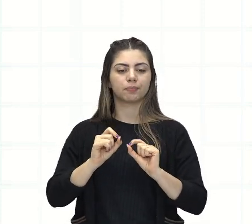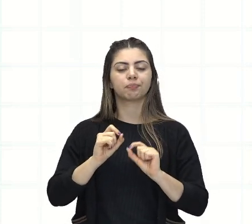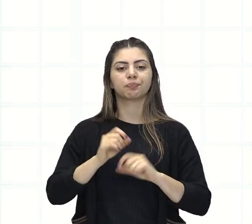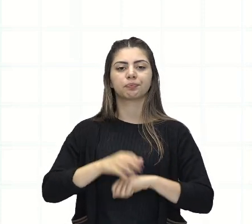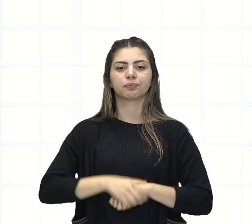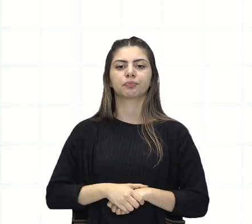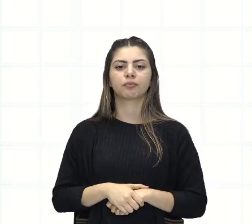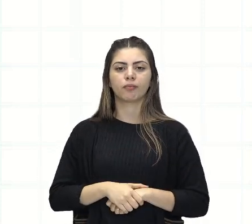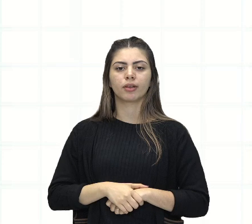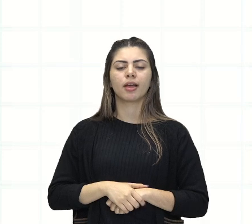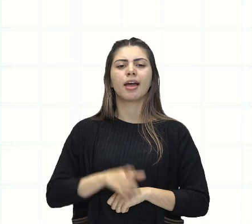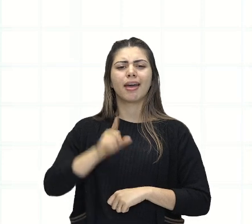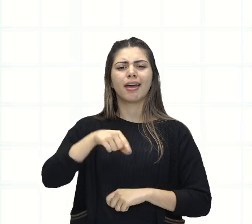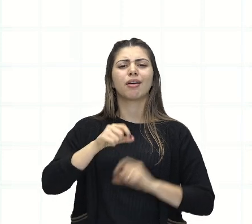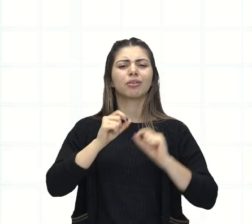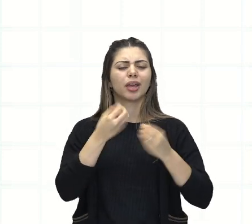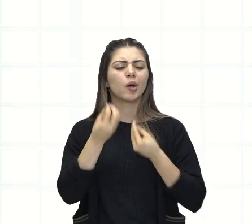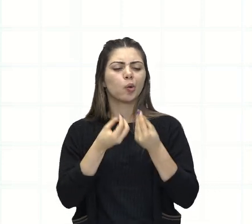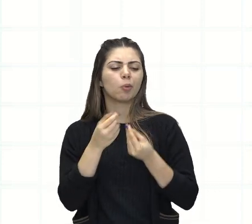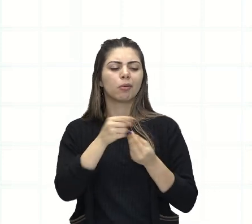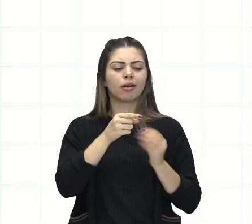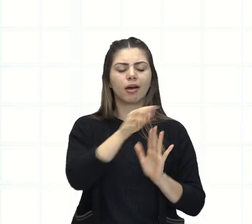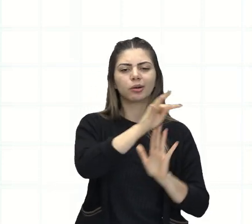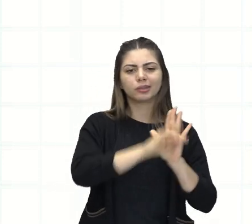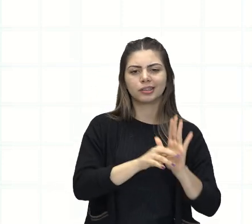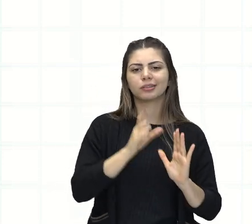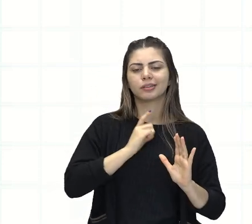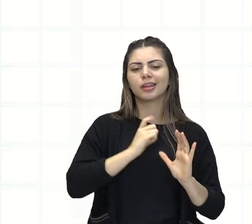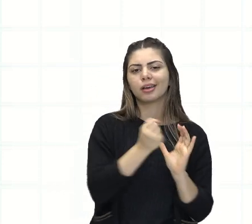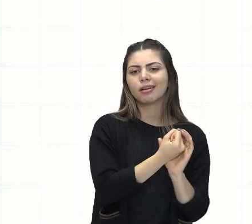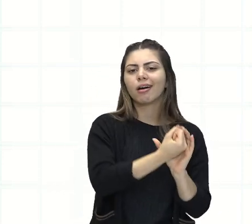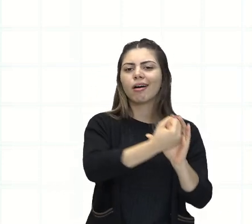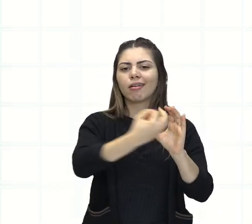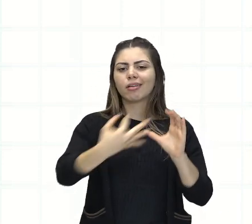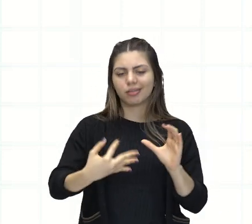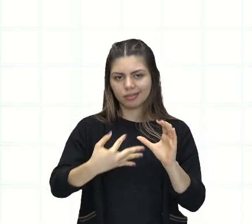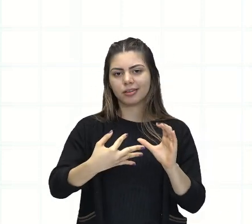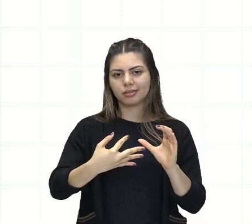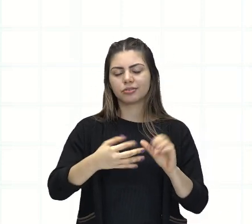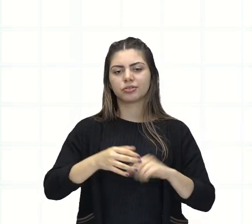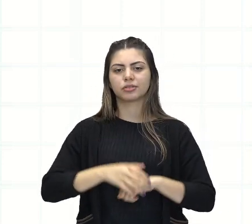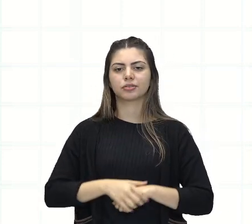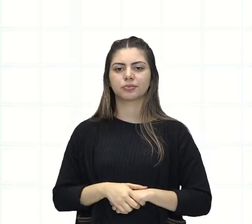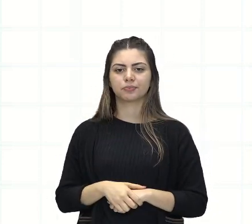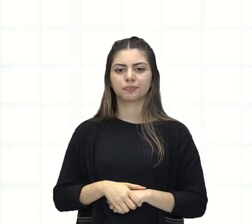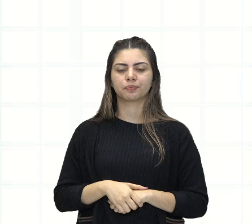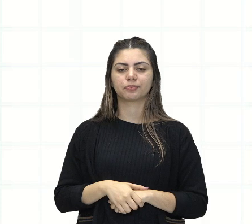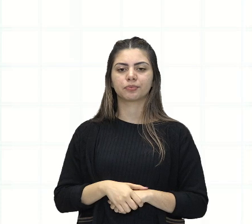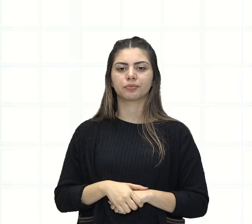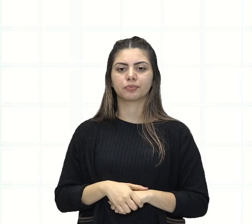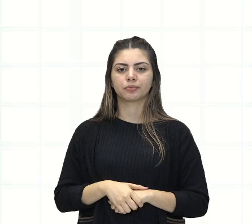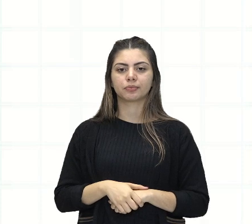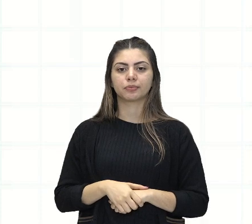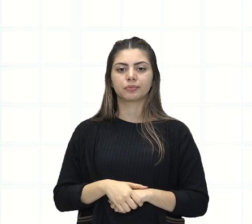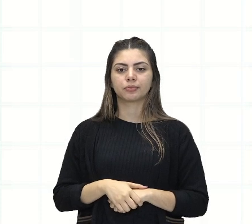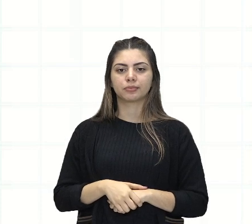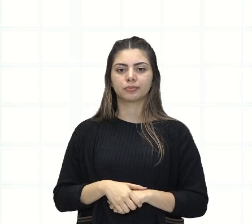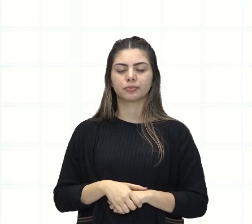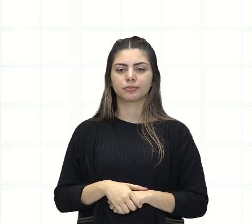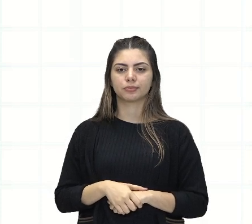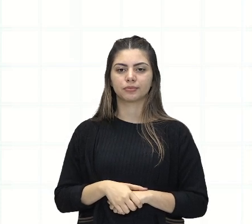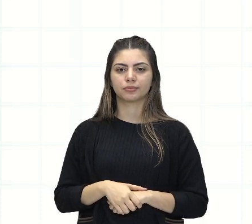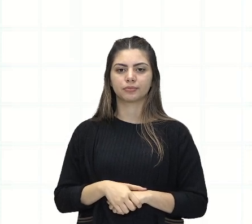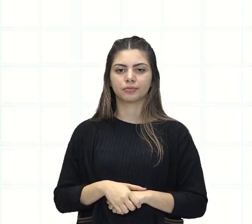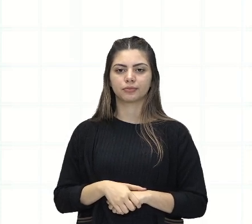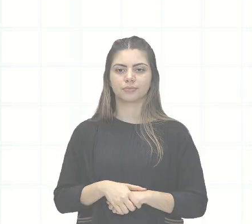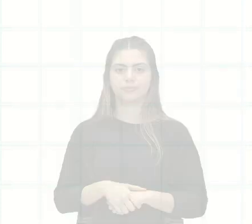textual é a forma como o texto ele vai se apresentar. tá? Vamos conhecer essas